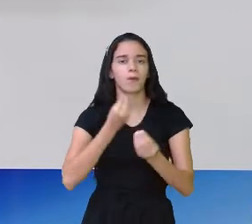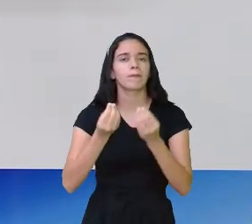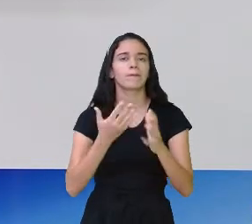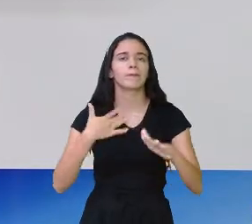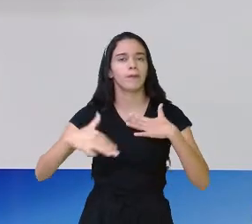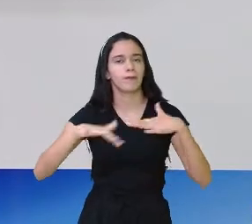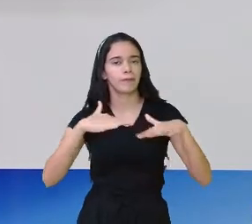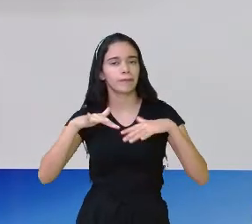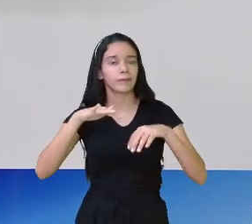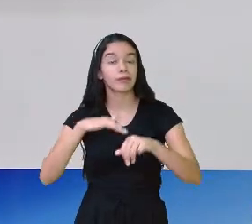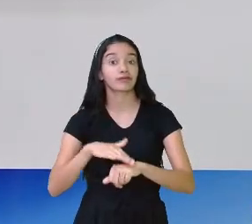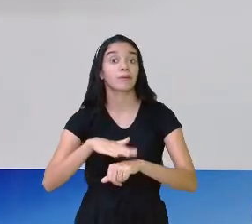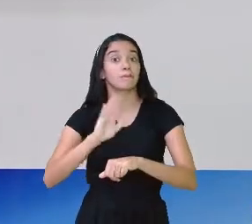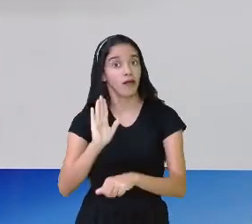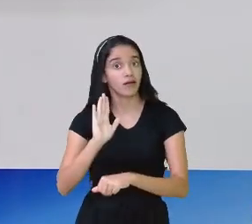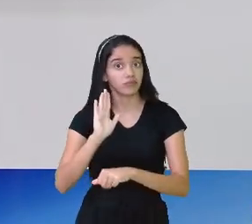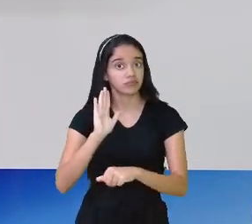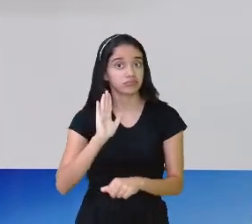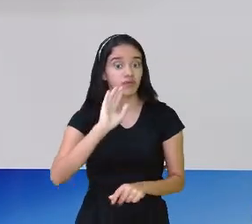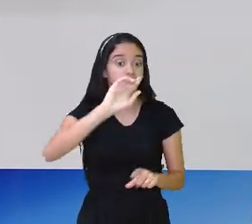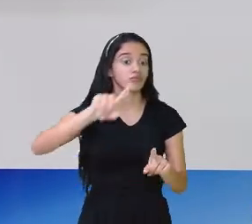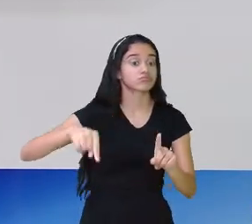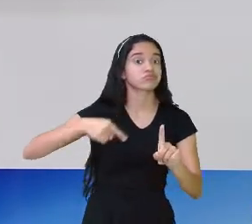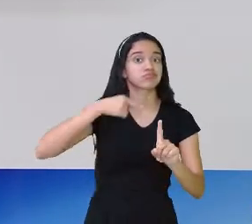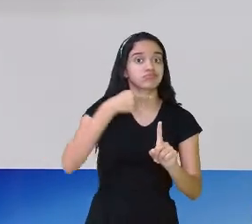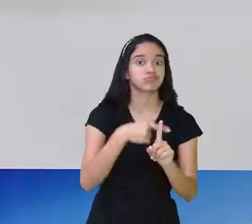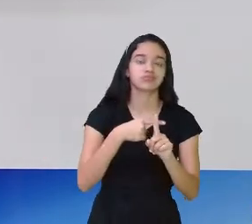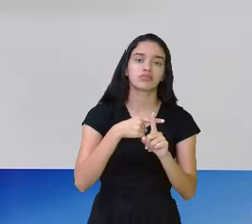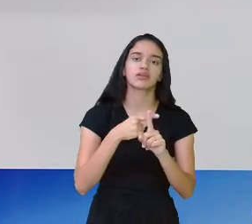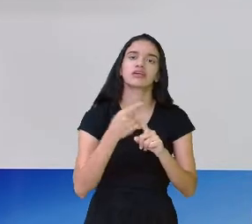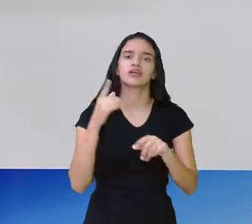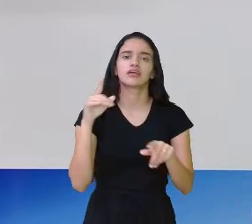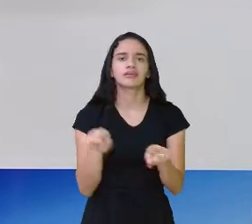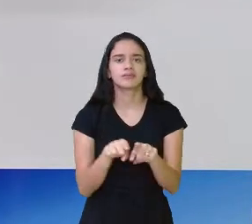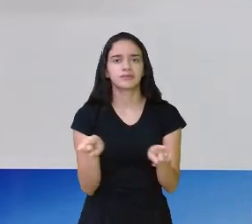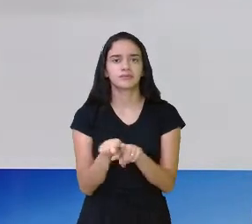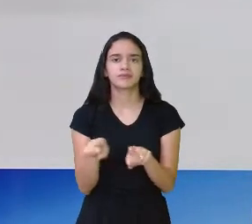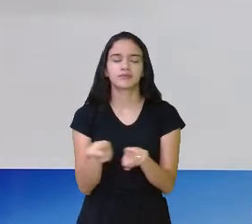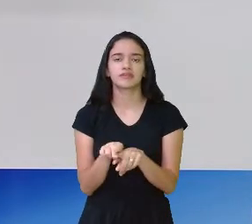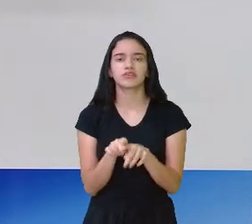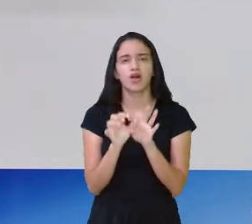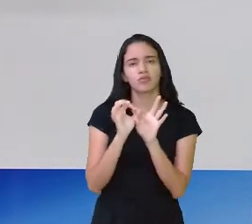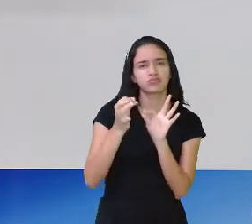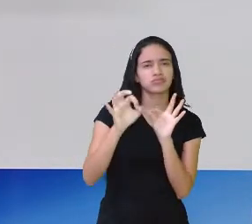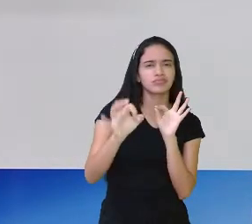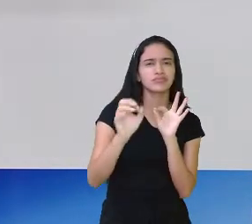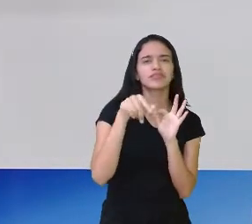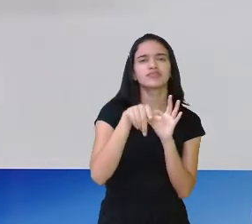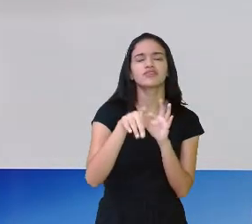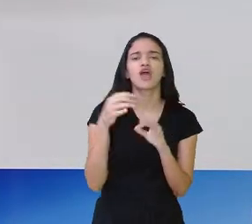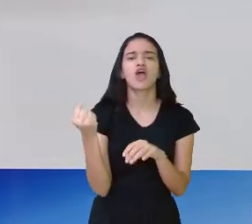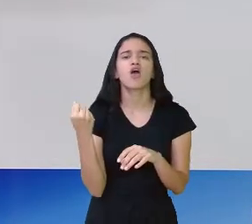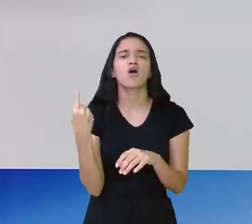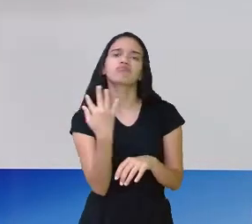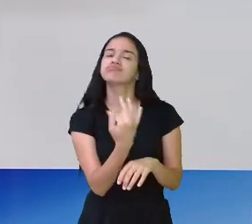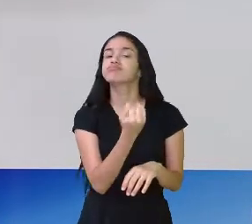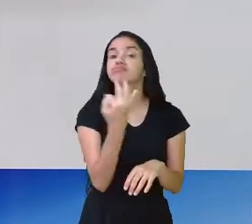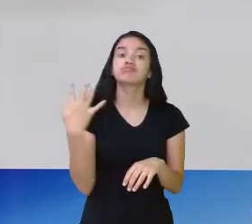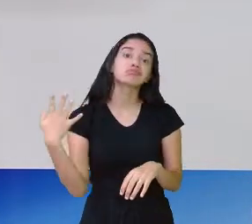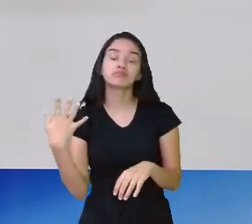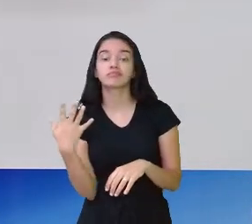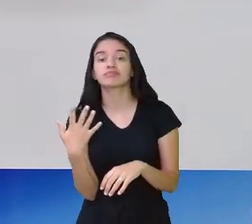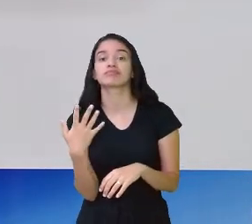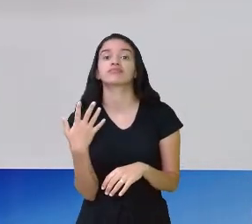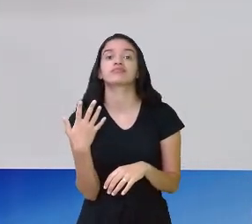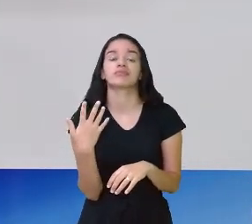a mais dentro daquele tempo, no meio. E ao mesmo tempo ele não é tão longo que dê para você contar como você conta o 3